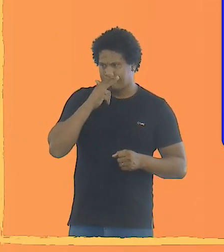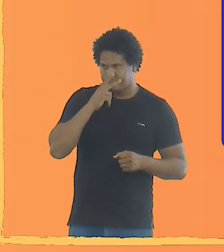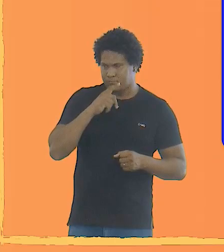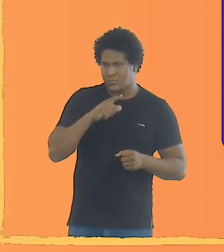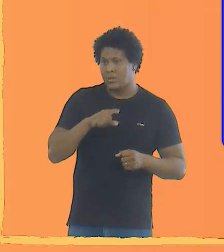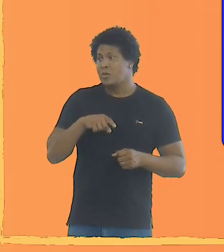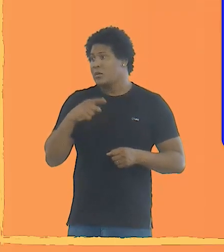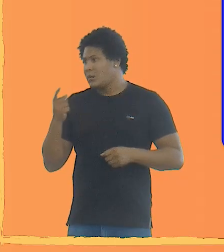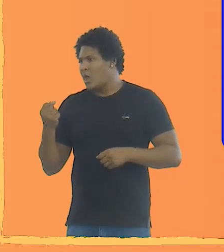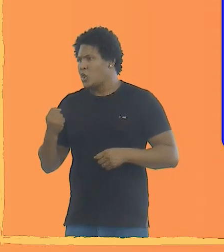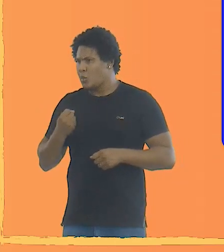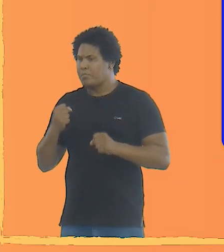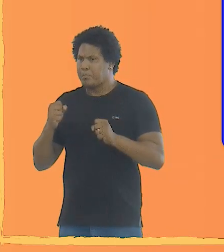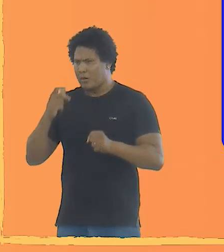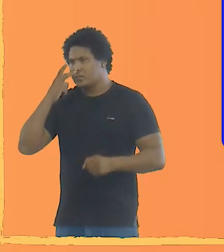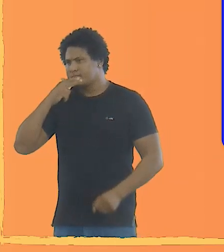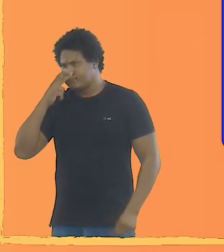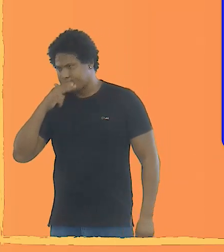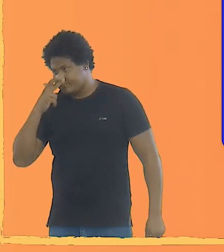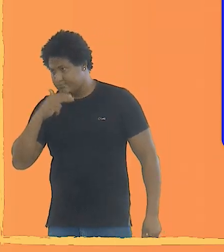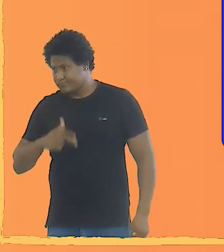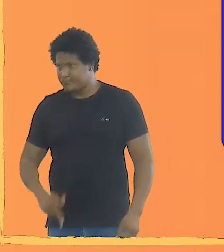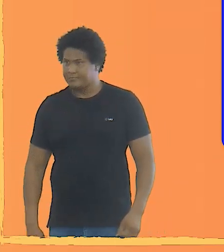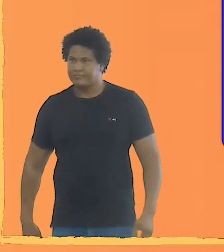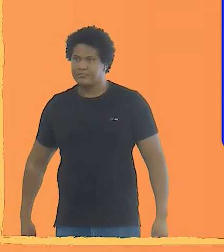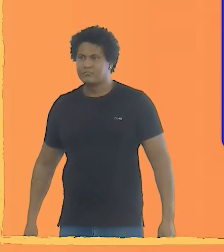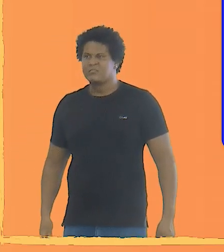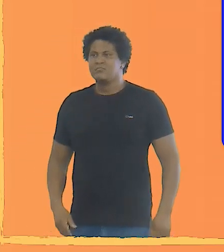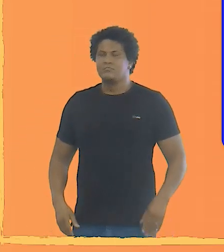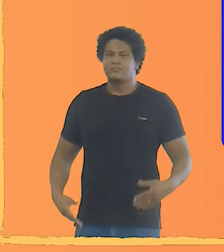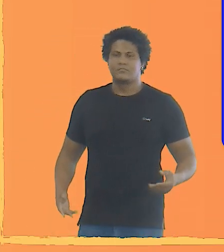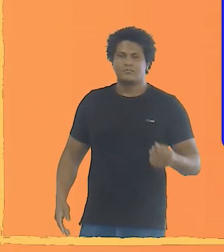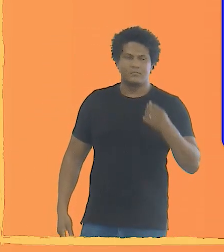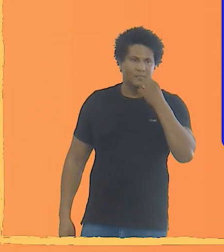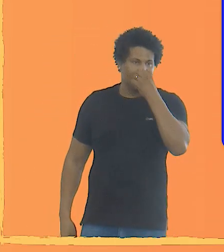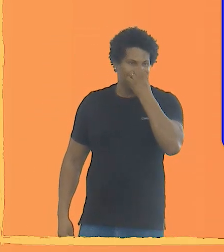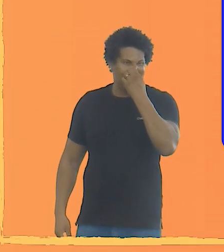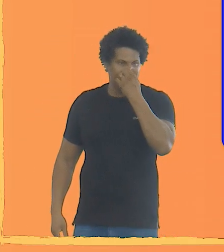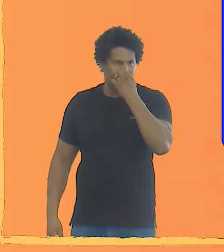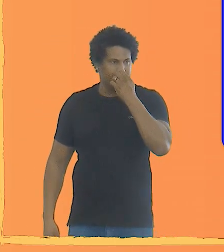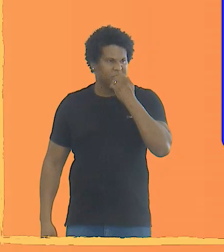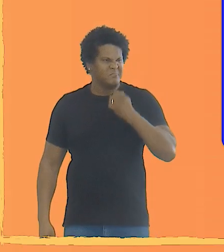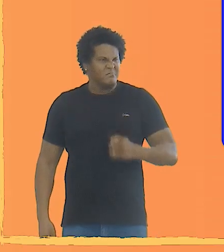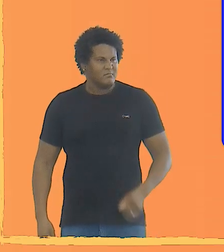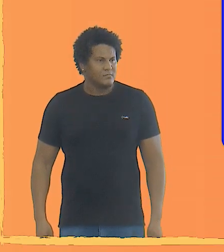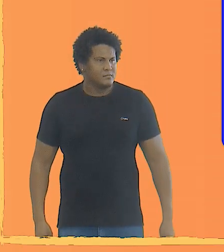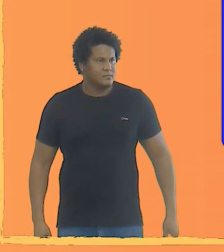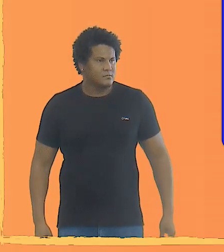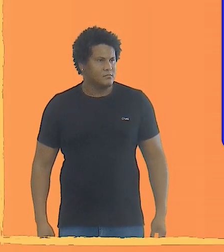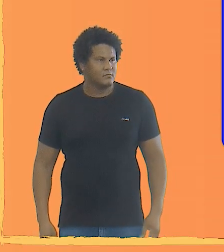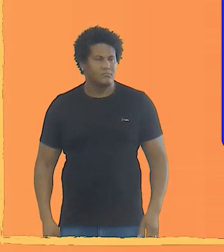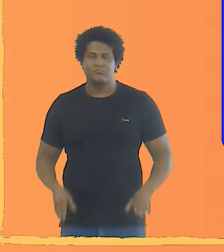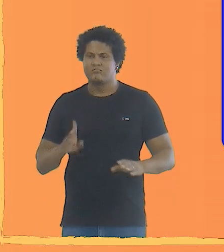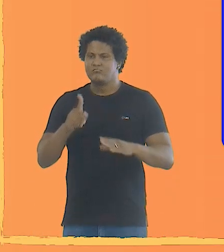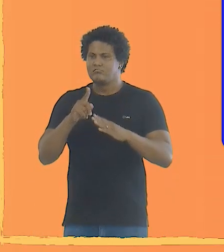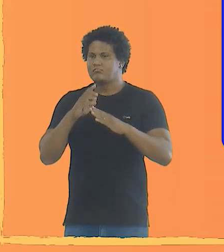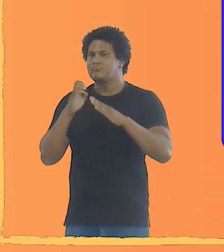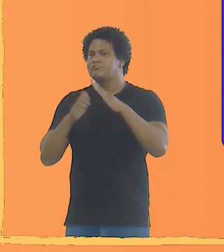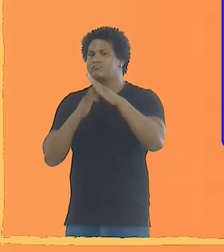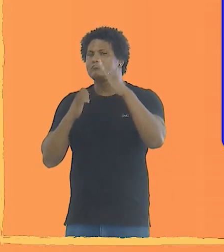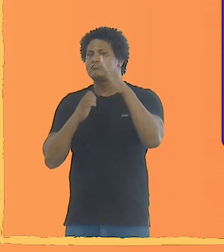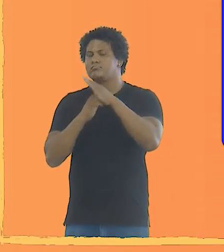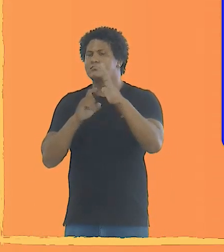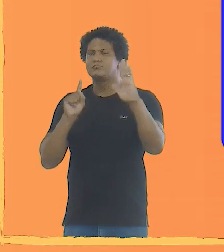utilizou, você pode repetir também. Bem, qual a pergunta da questão? A pergunta é: a empresa quer escolher